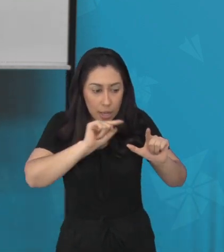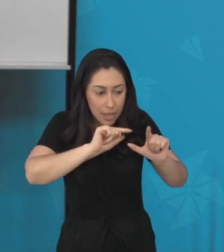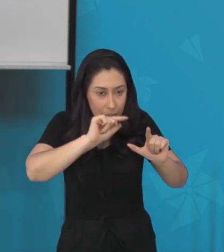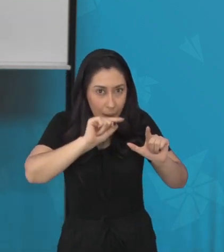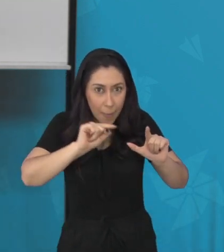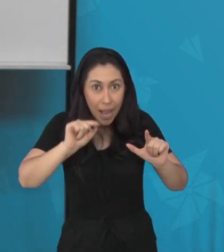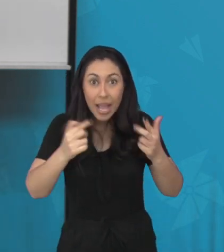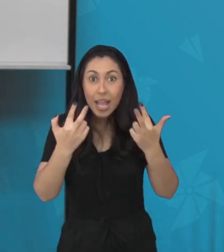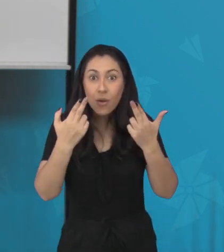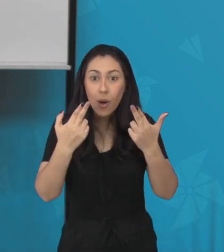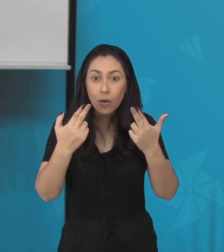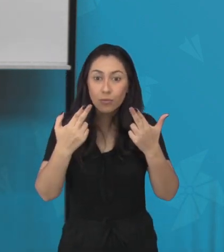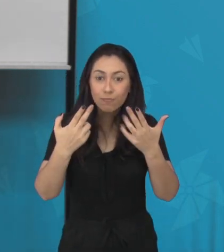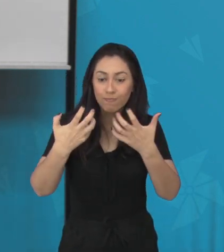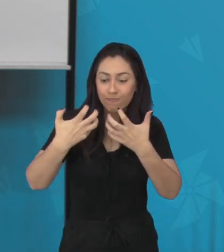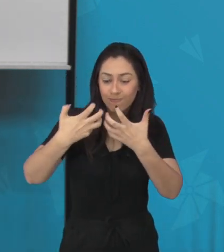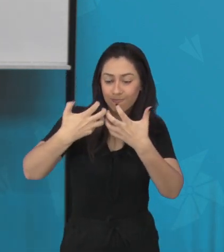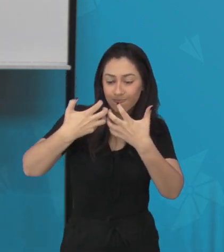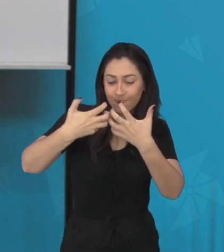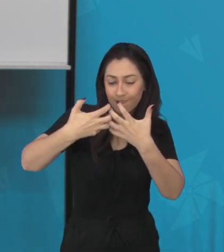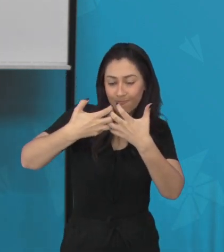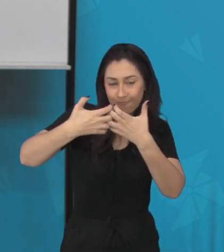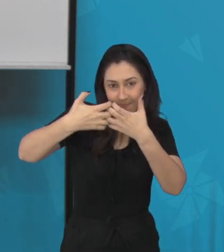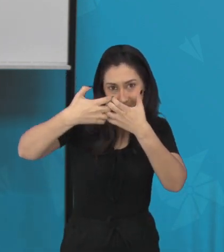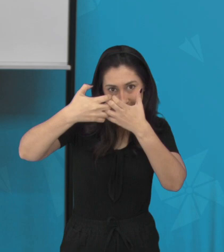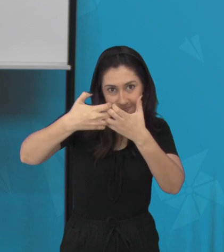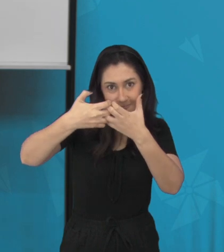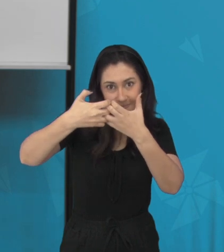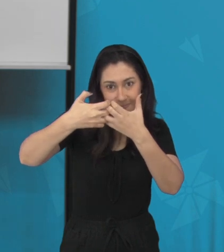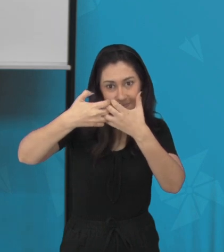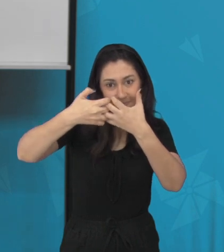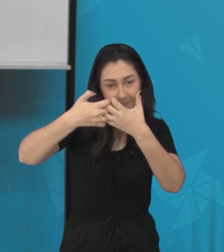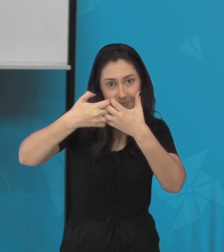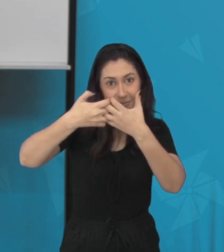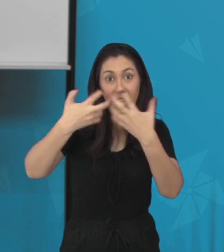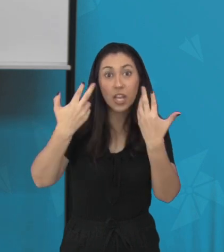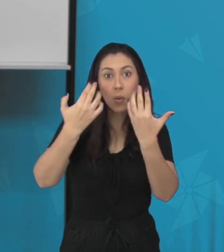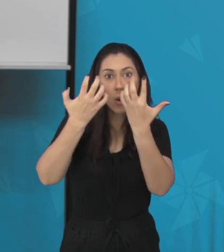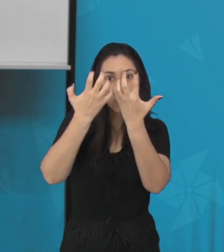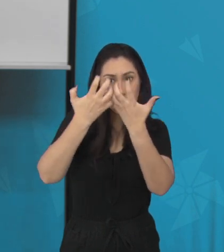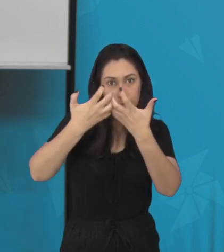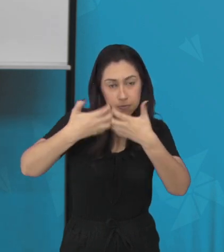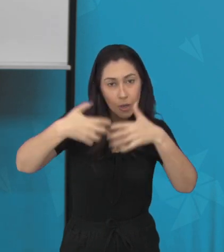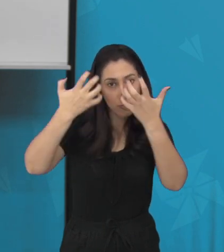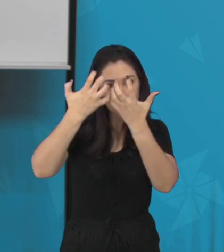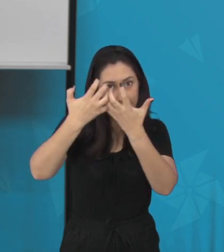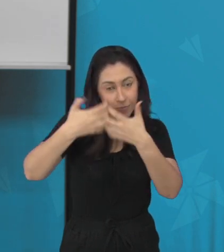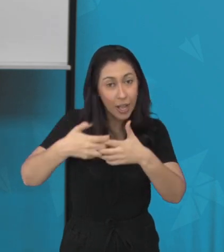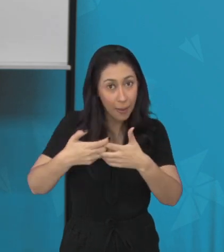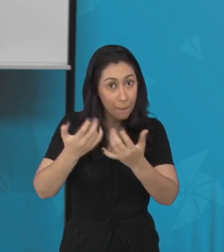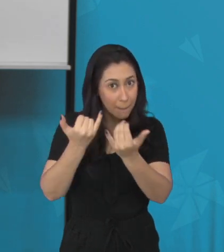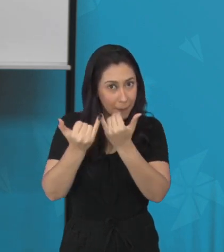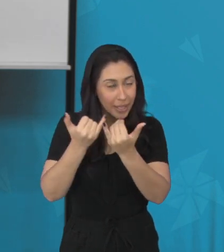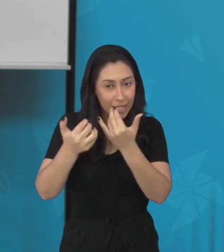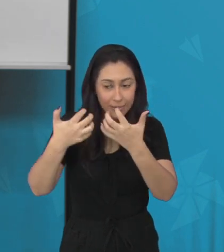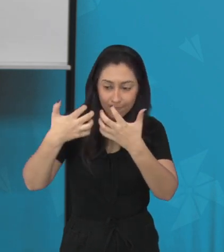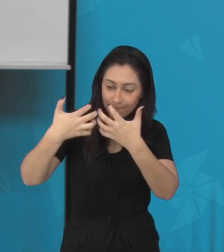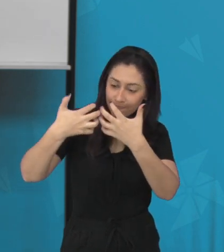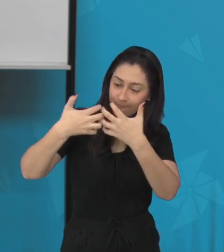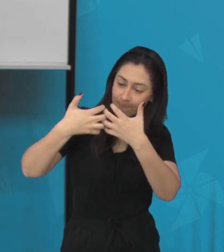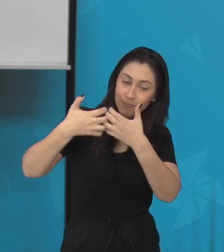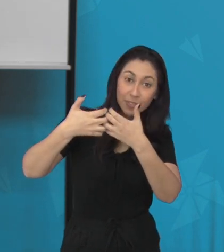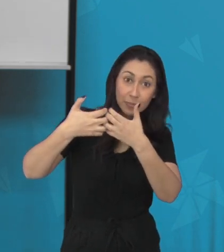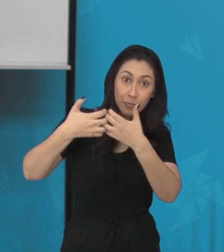estivessem encaixados. É como se esses picos e vales realmente criassem uma engrenagem, uma interação entre essas duas